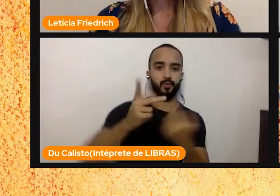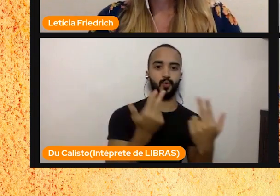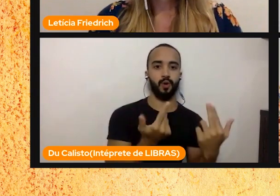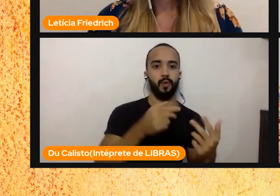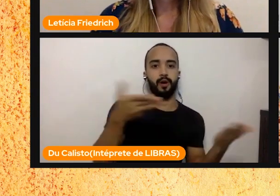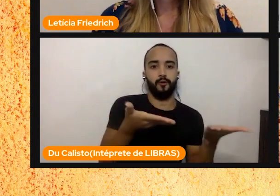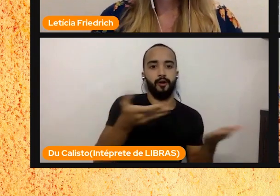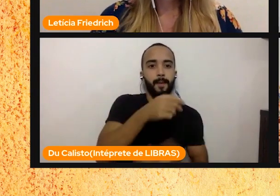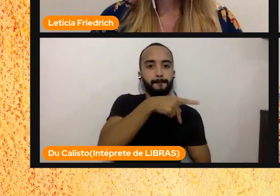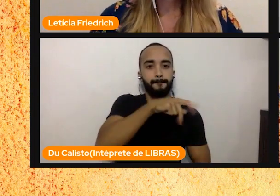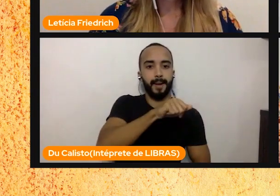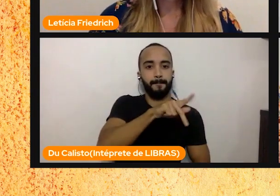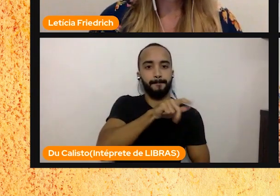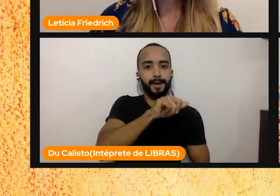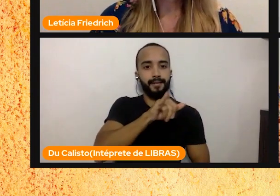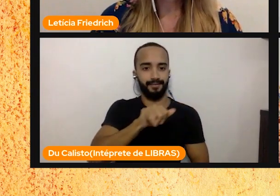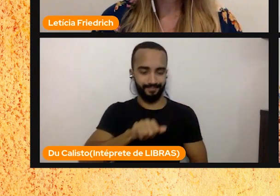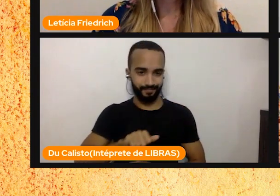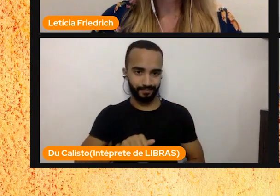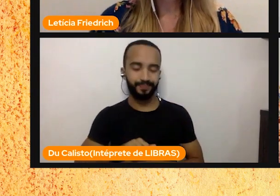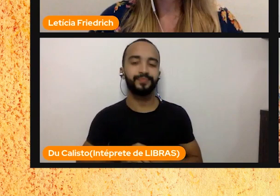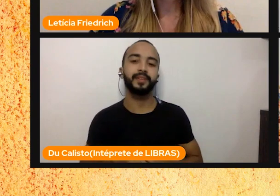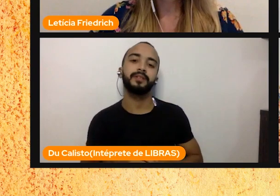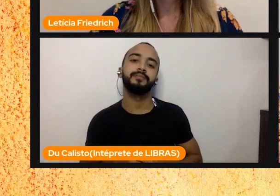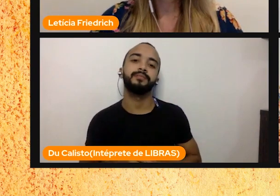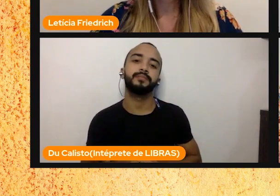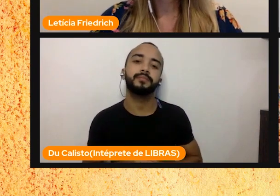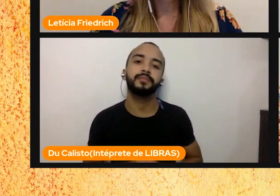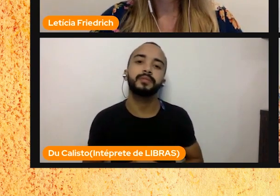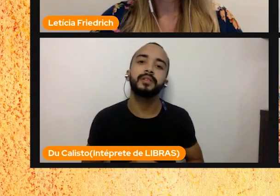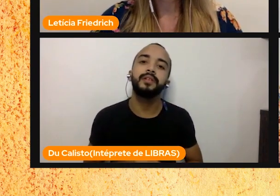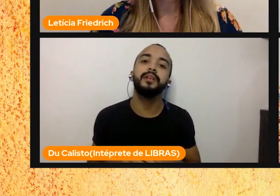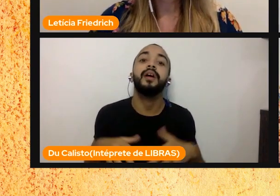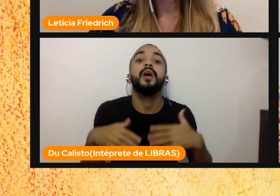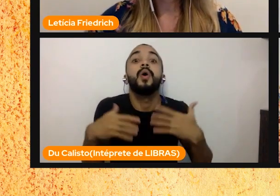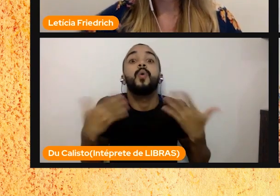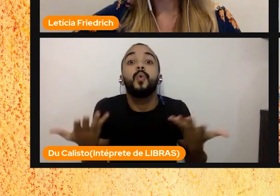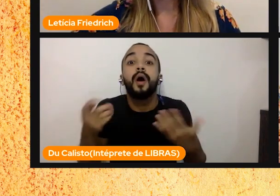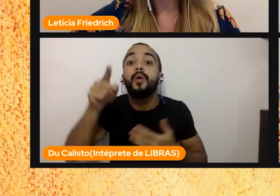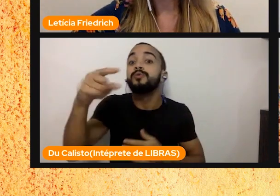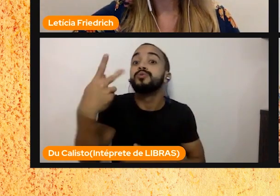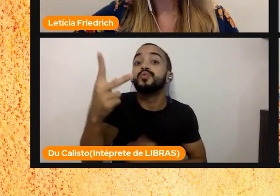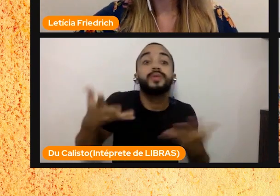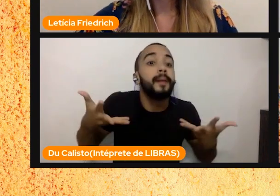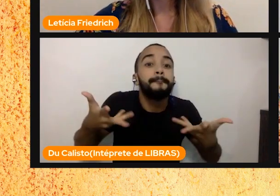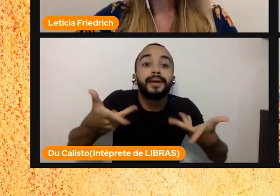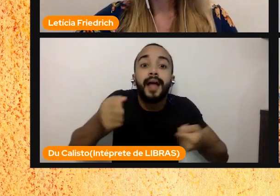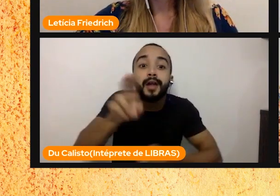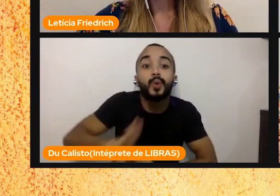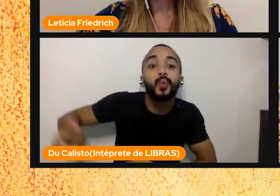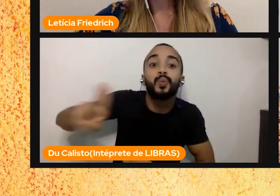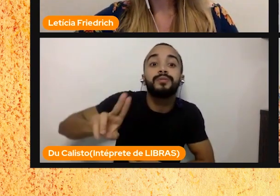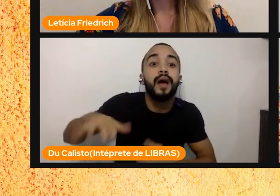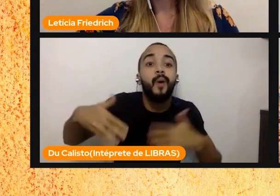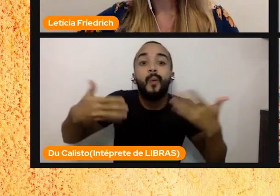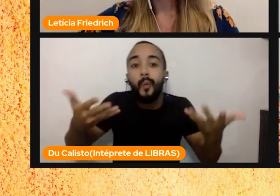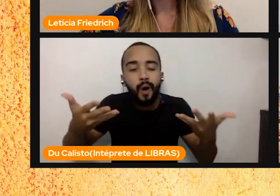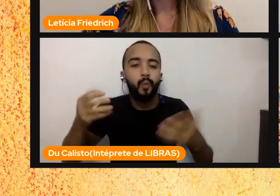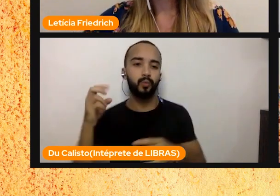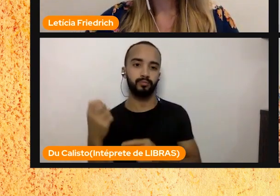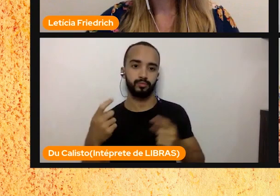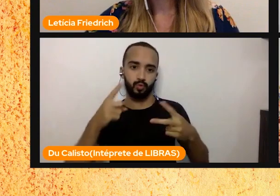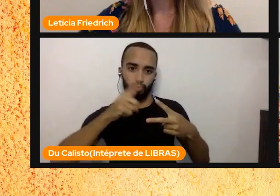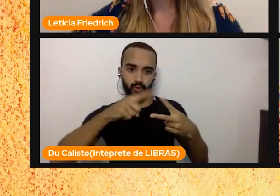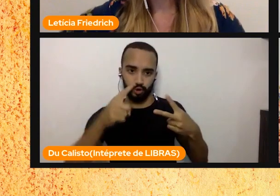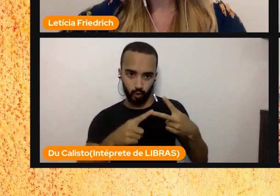Legal. E você, Ulisses, quais são as técnicas do Além da Lenda e dos Jangadeiros? Os dois são feitos no computador, a técnica é